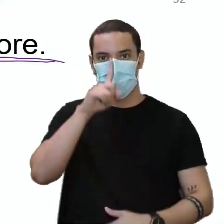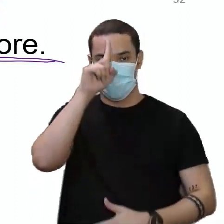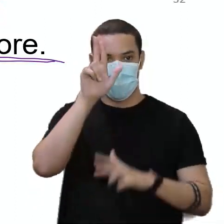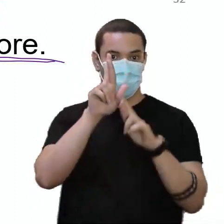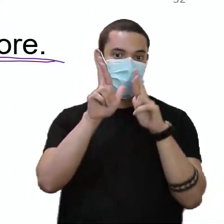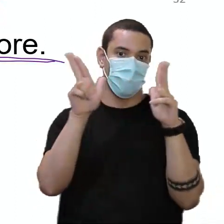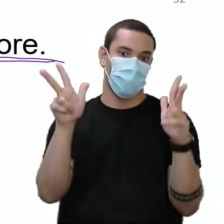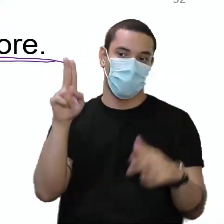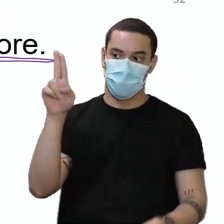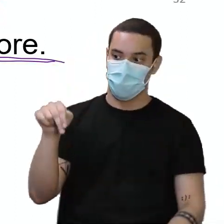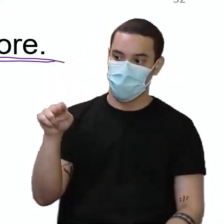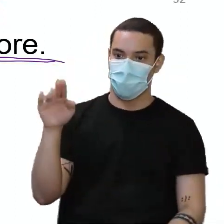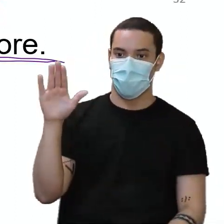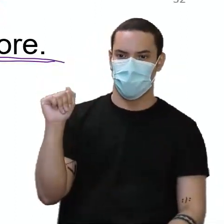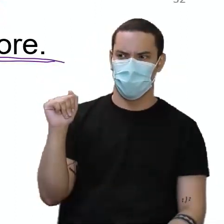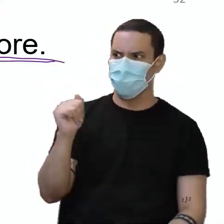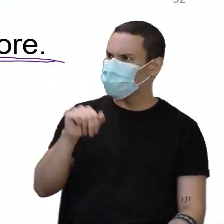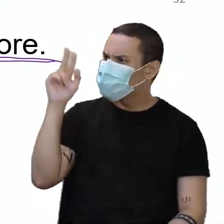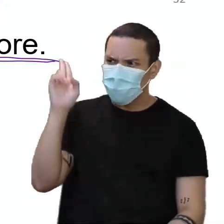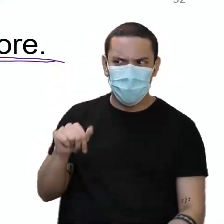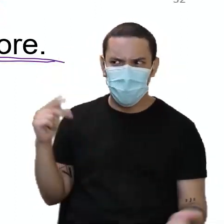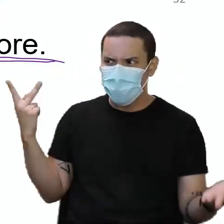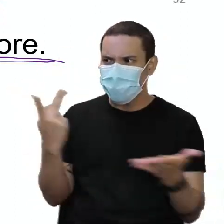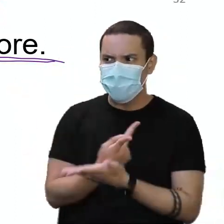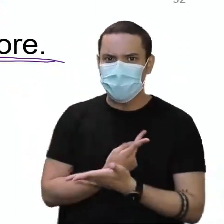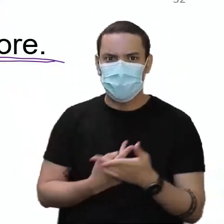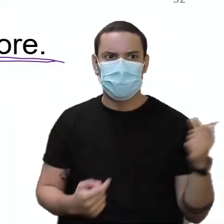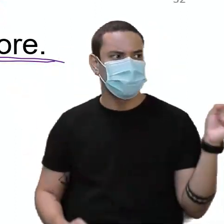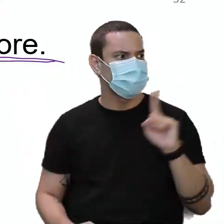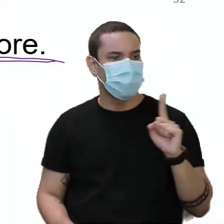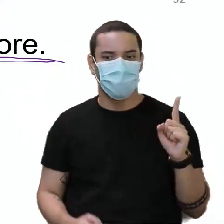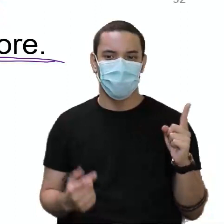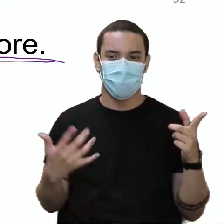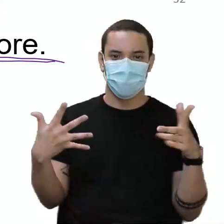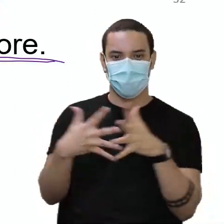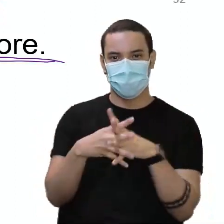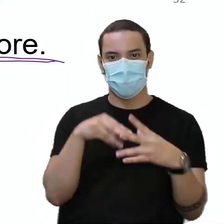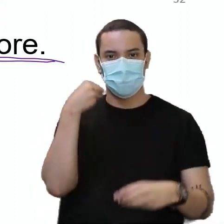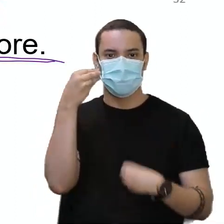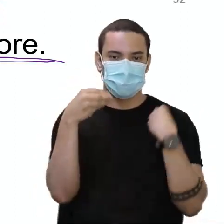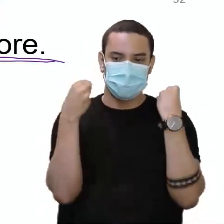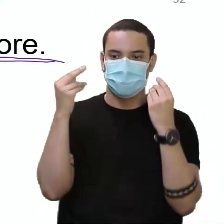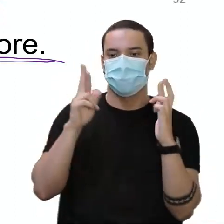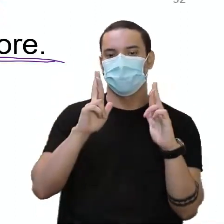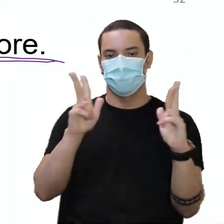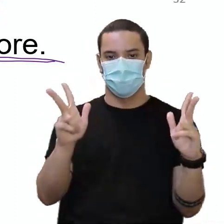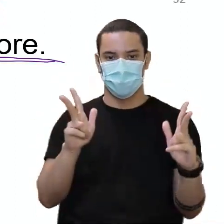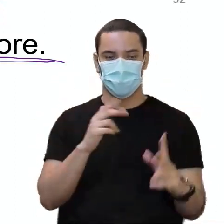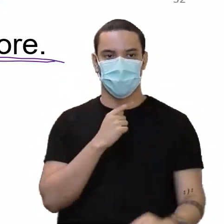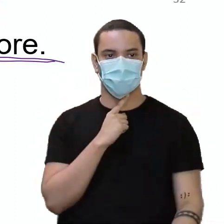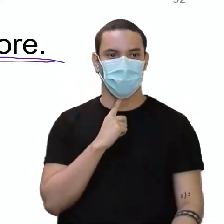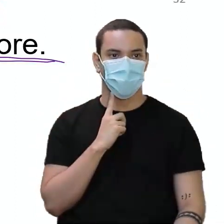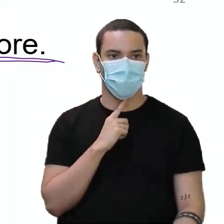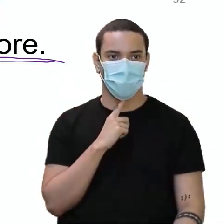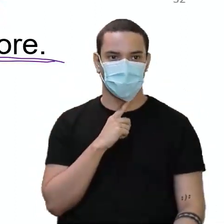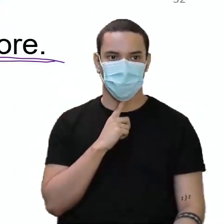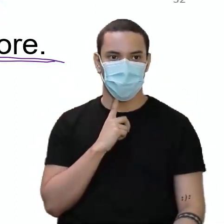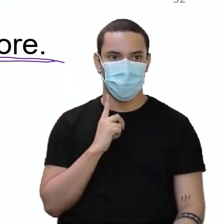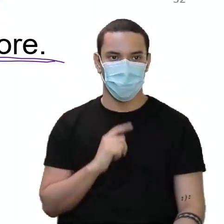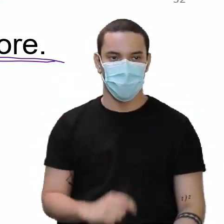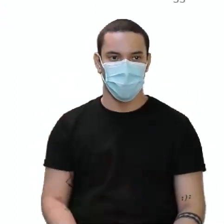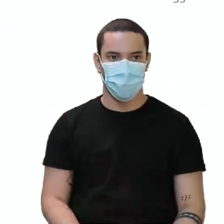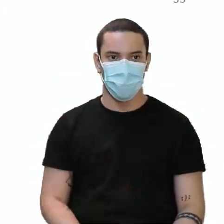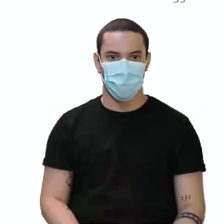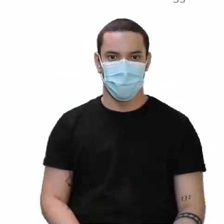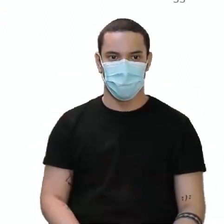O nunca dá uma coisa assim, sabe? Nossa, isso nunca aconteceu, eu nunca tive essa experiência de praticar tanto. Muito bem? E aí nunca